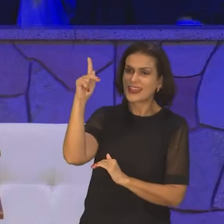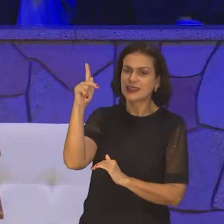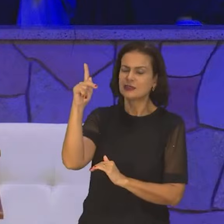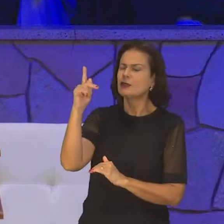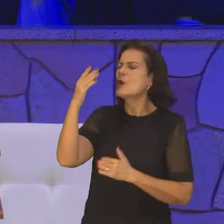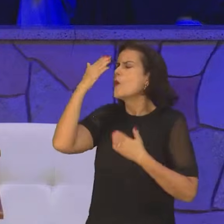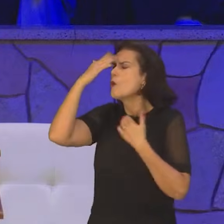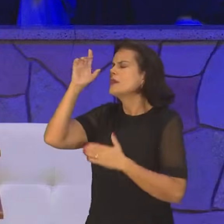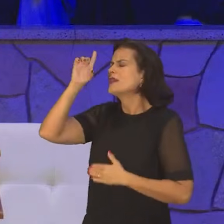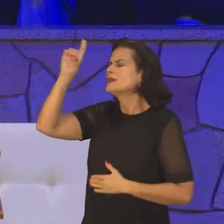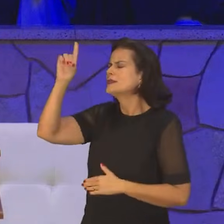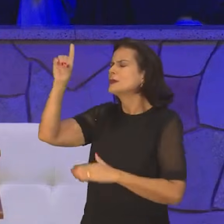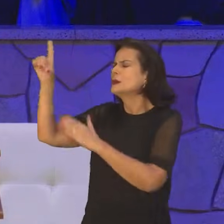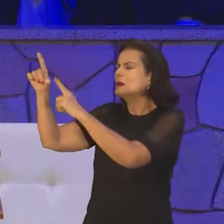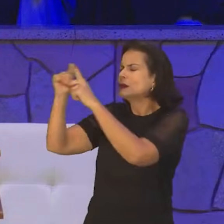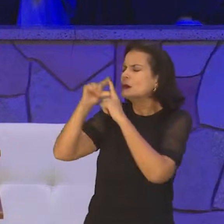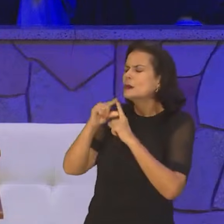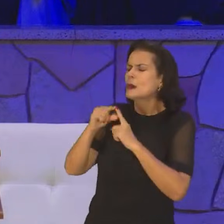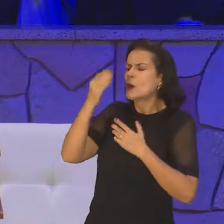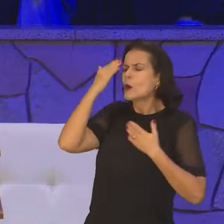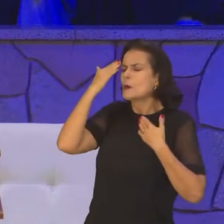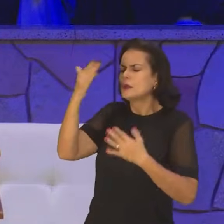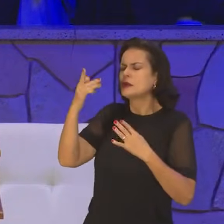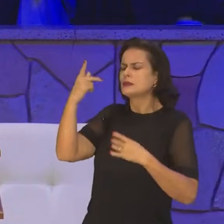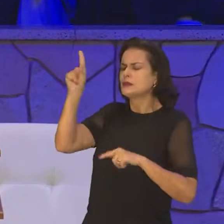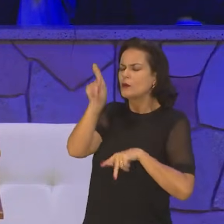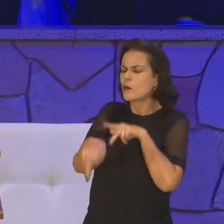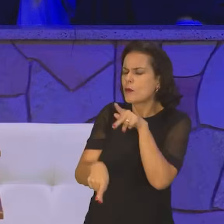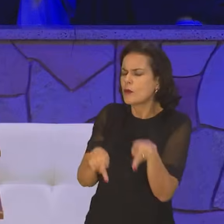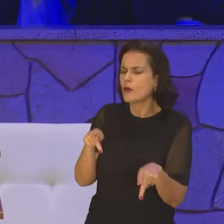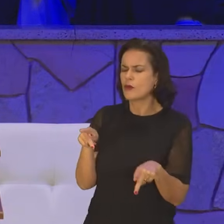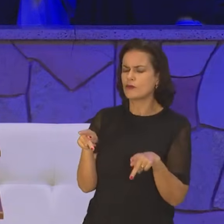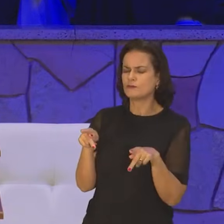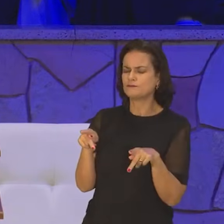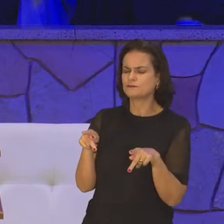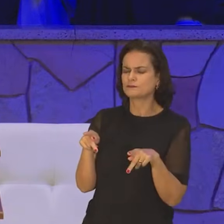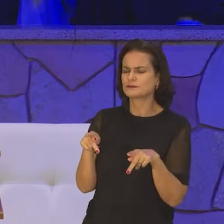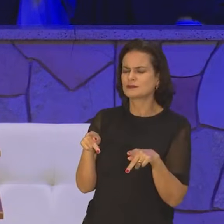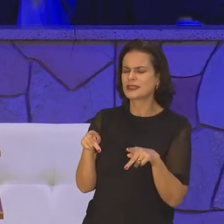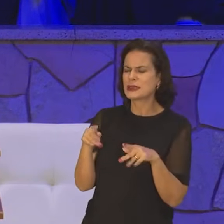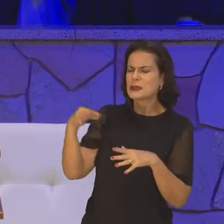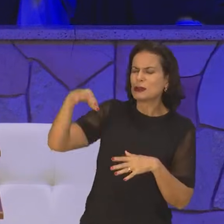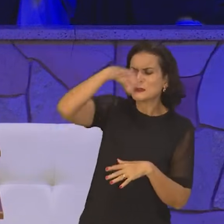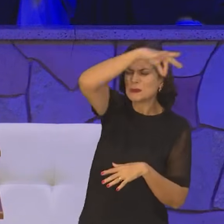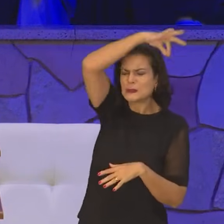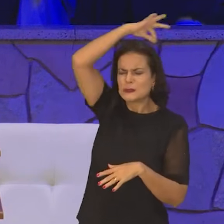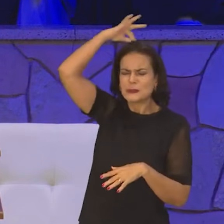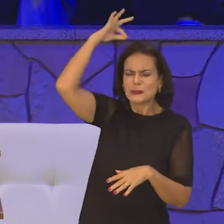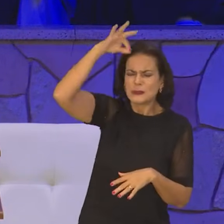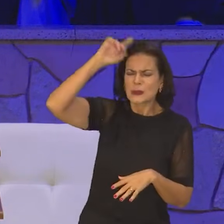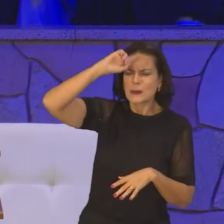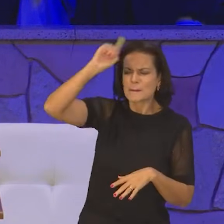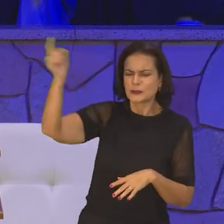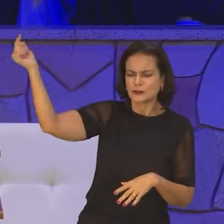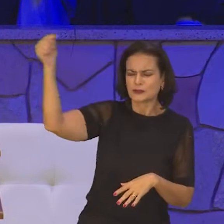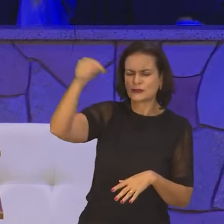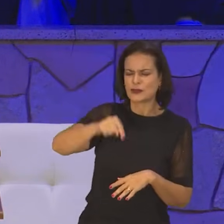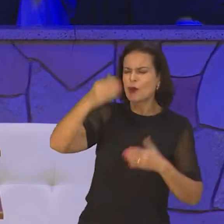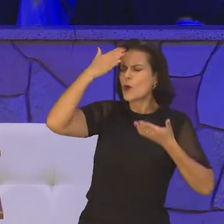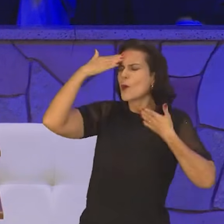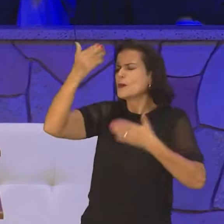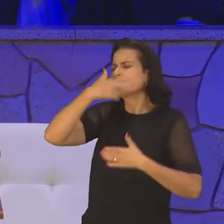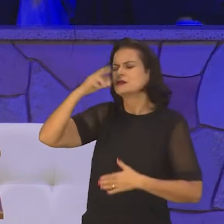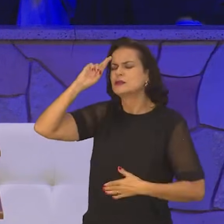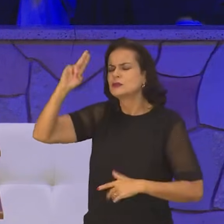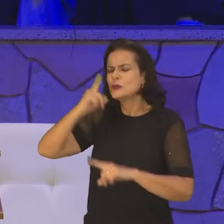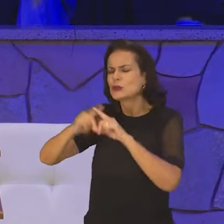muito obrigado pela Tua palavra, pelo Teu povo, pelo Espírito Santo que enviou para nós, Pai. Obrigado, Senhor,